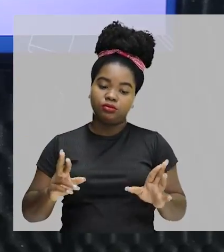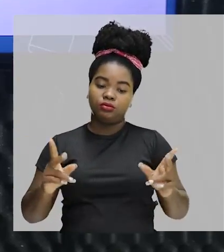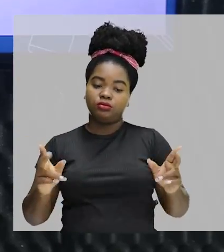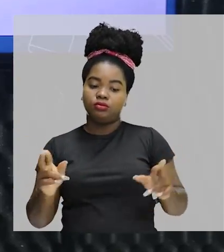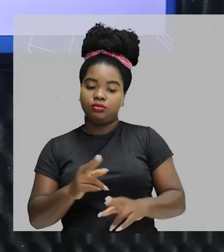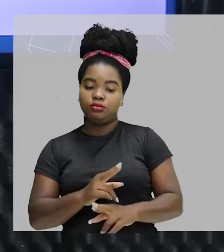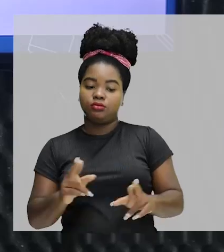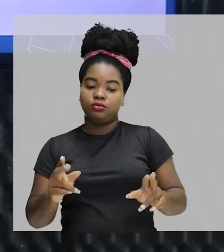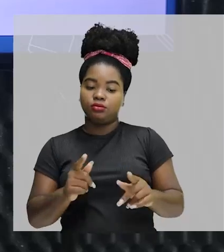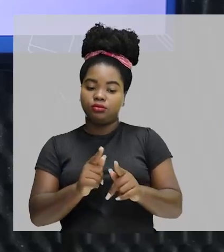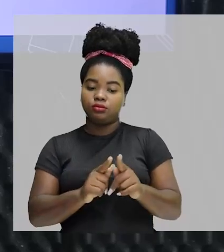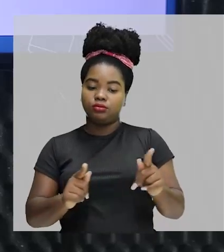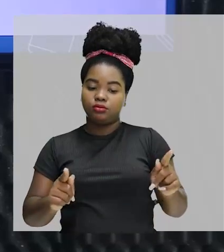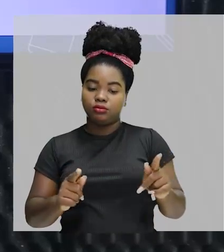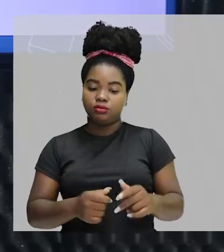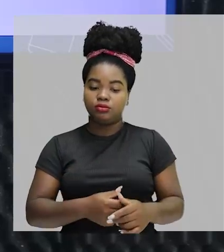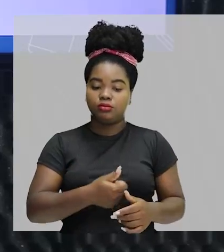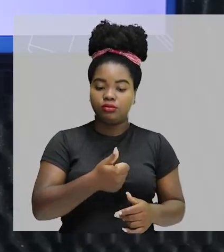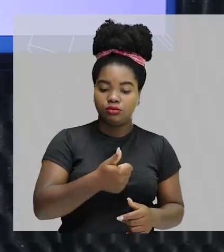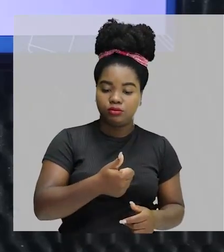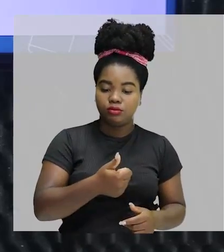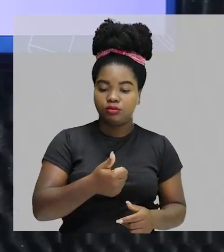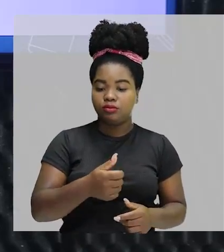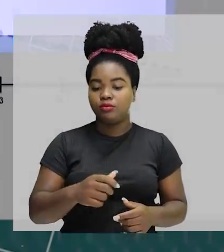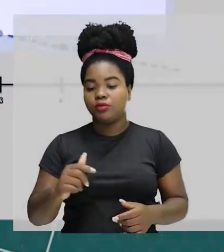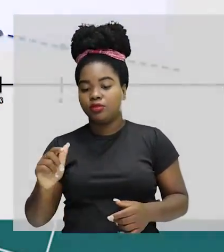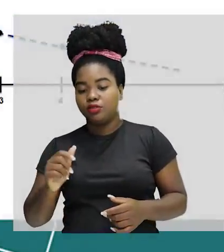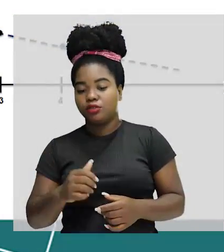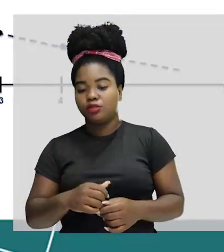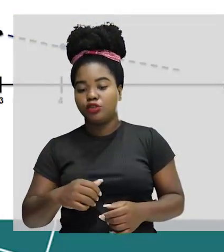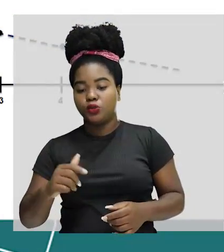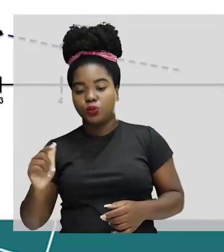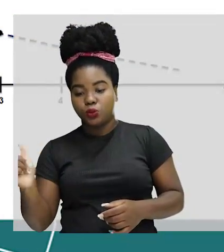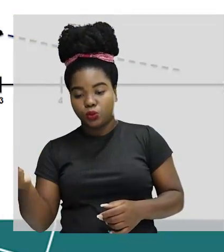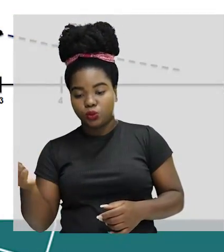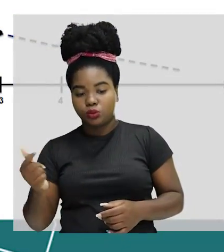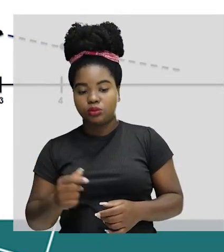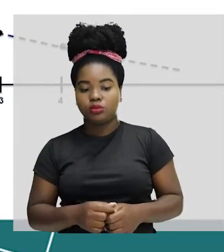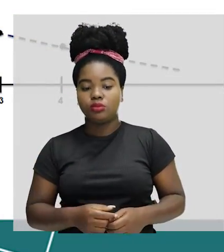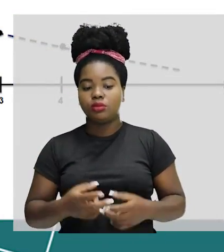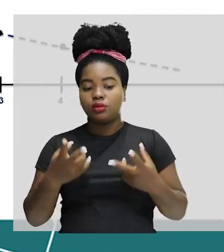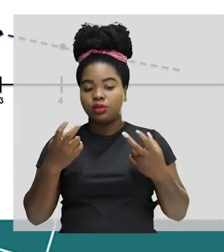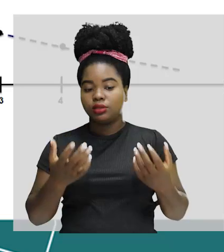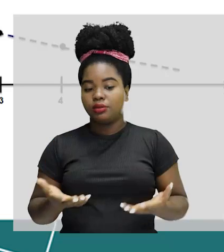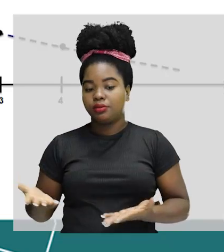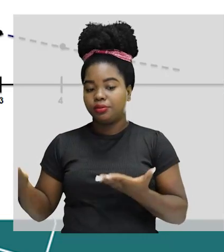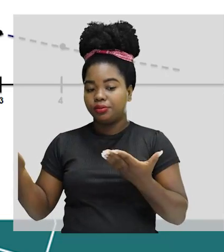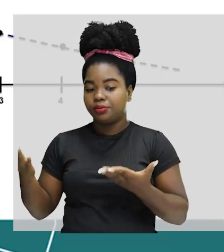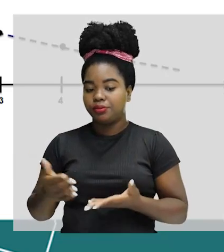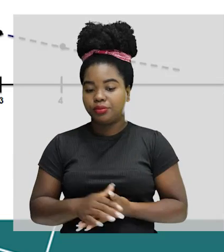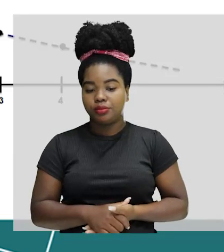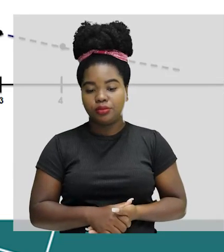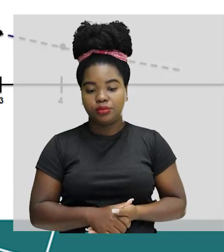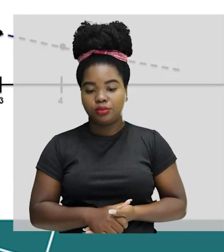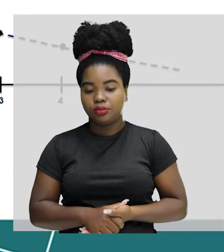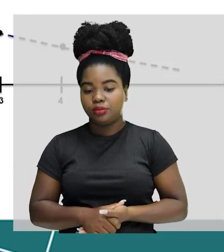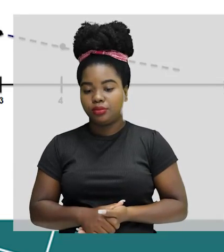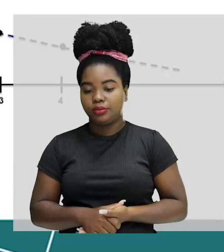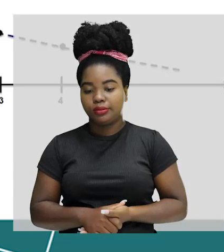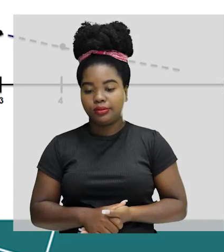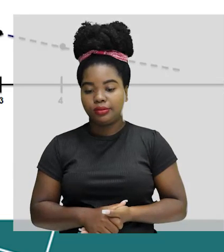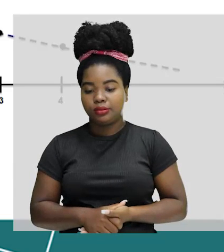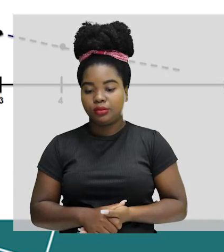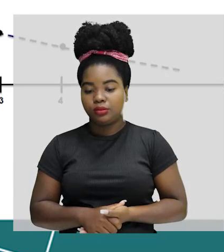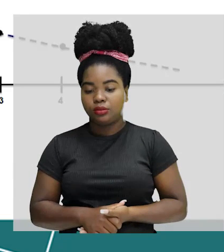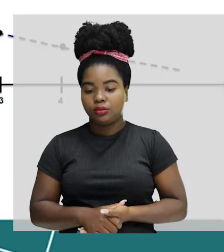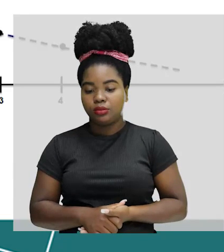ao gráfico de uma, em relação ao gráfico de outra? Olhe com seus próprios olhos. Perceba que nesse caso, ó,